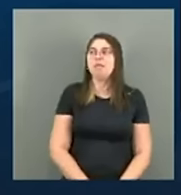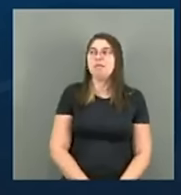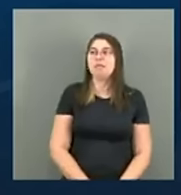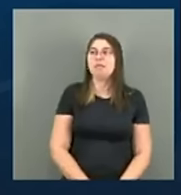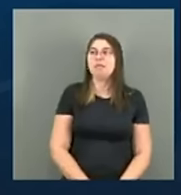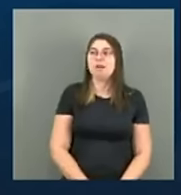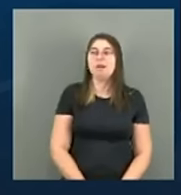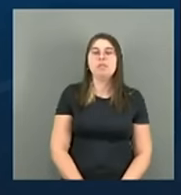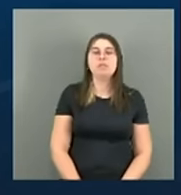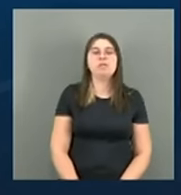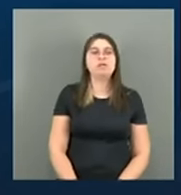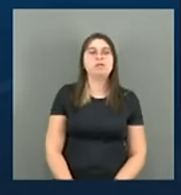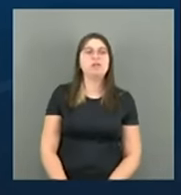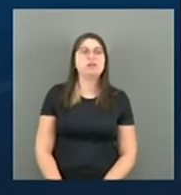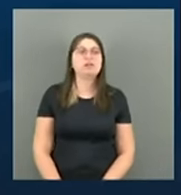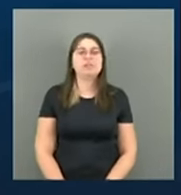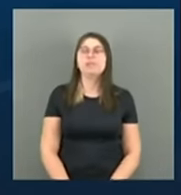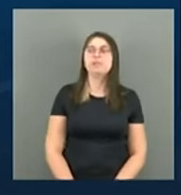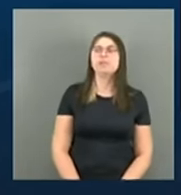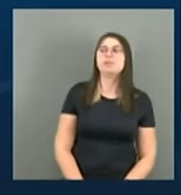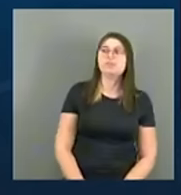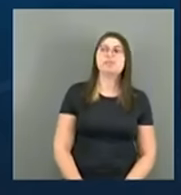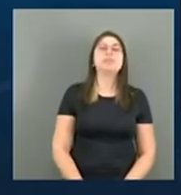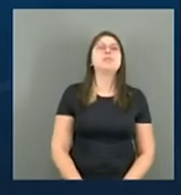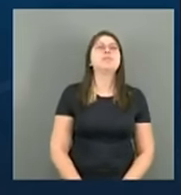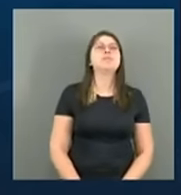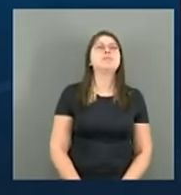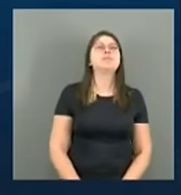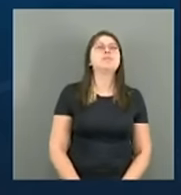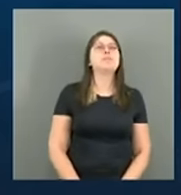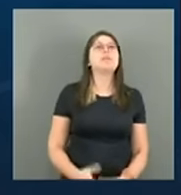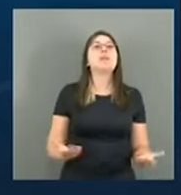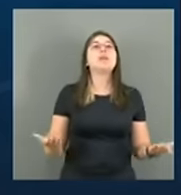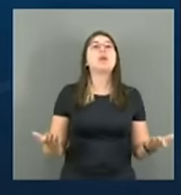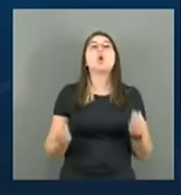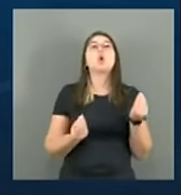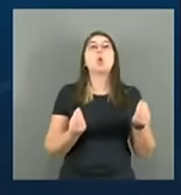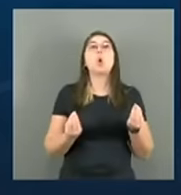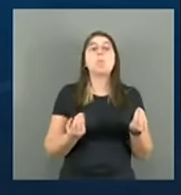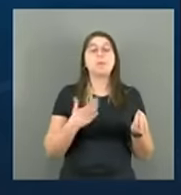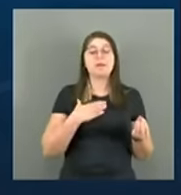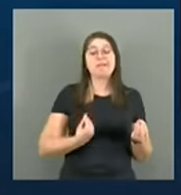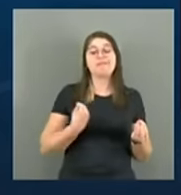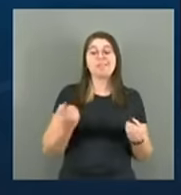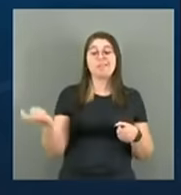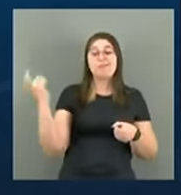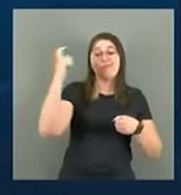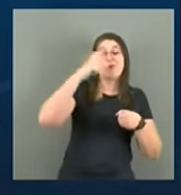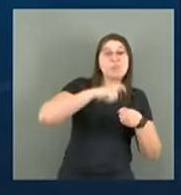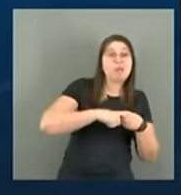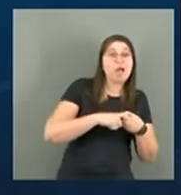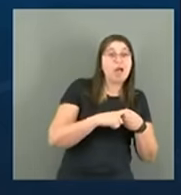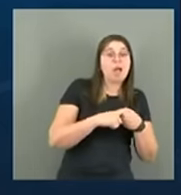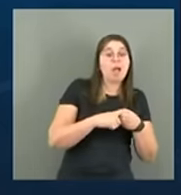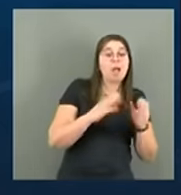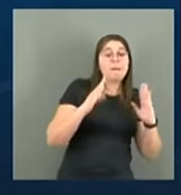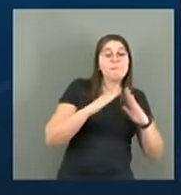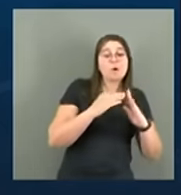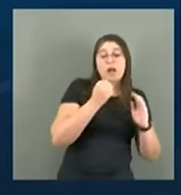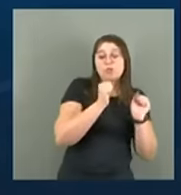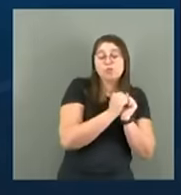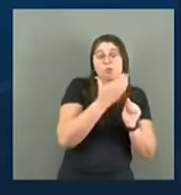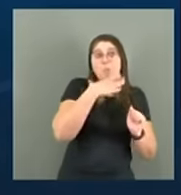jamais me deixariam na rua, mas você sabe o que é eu ter que voltar. De tudo que eu conquistei na minha vida, eu tenho que voltar a morar com meu pai e com a minha mãe, porque